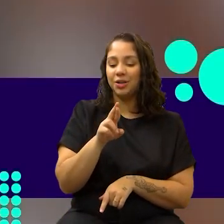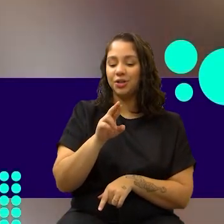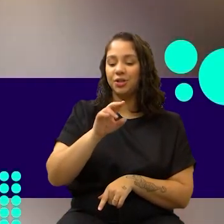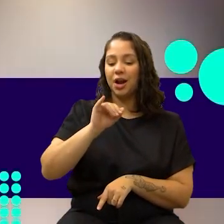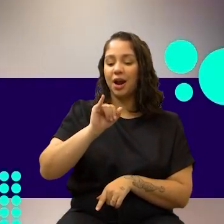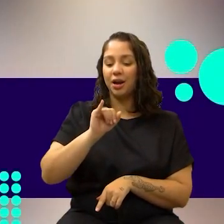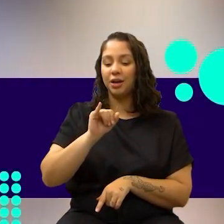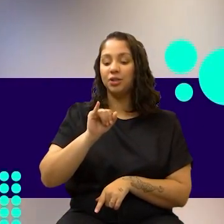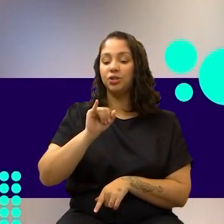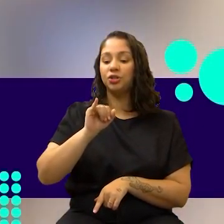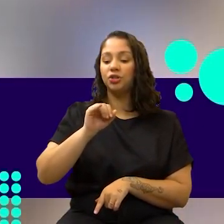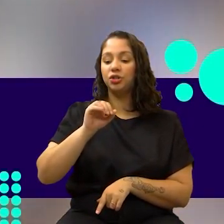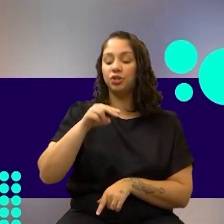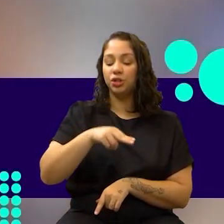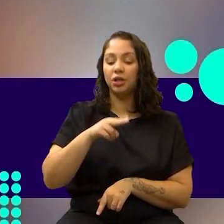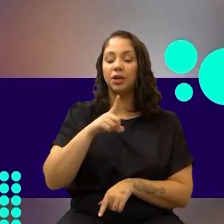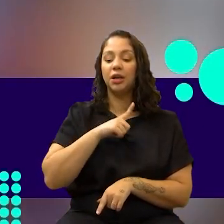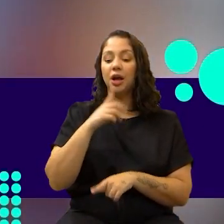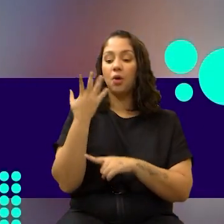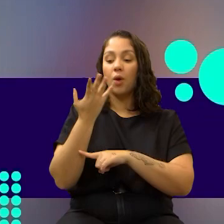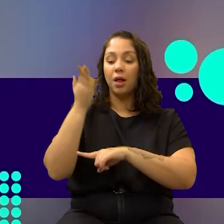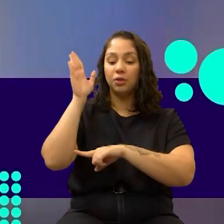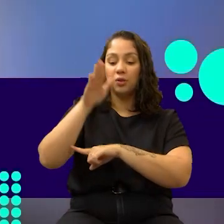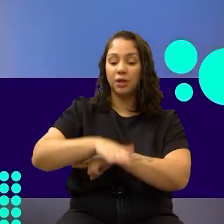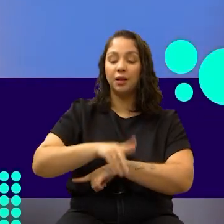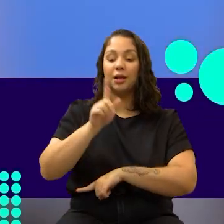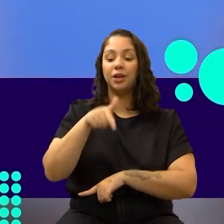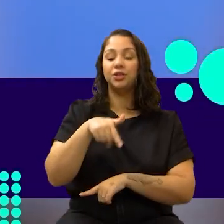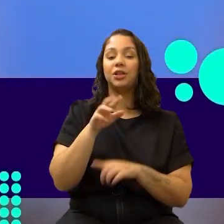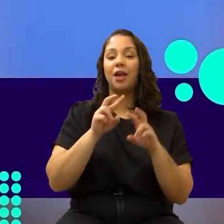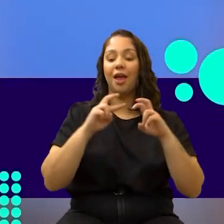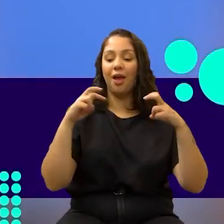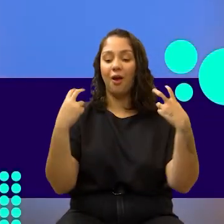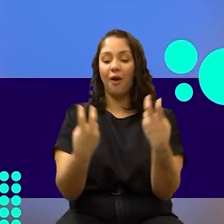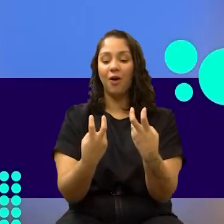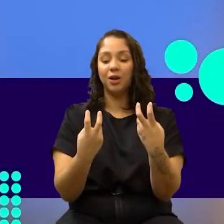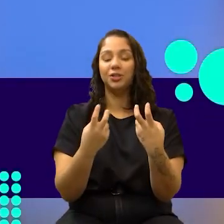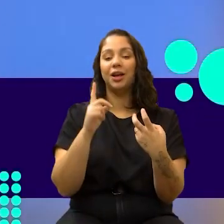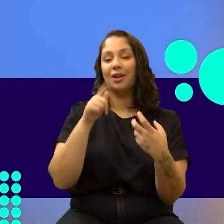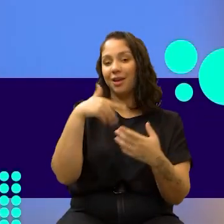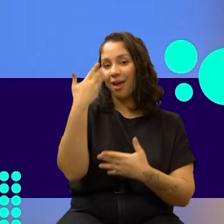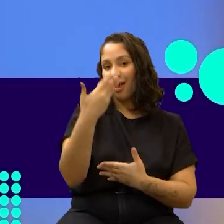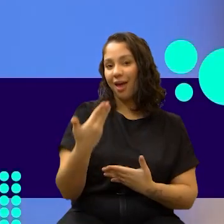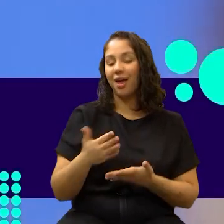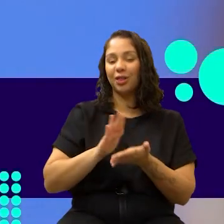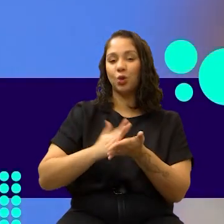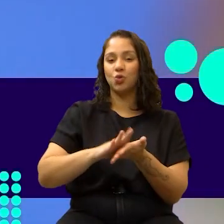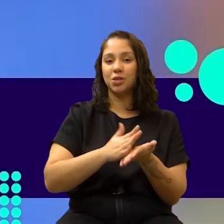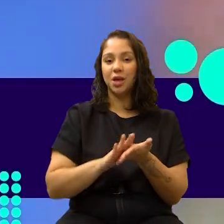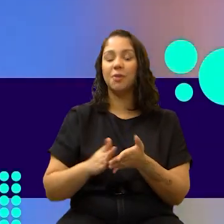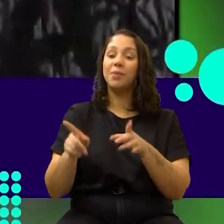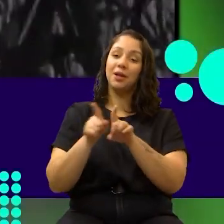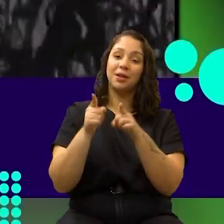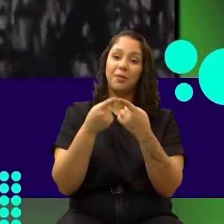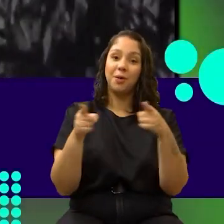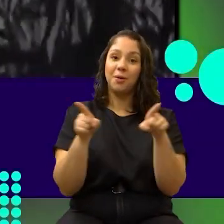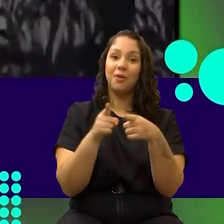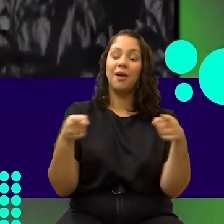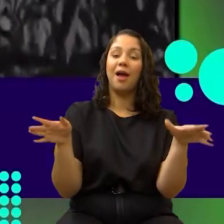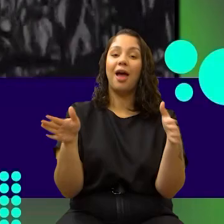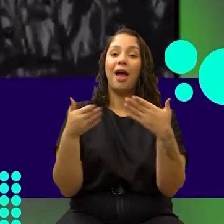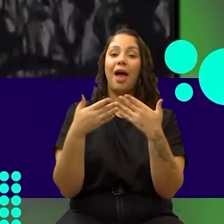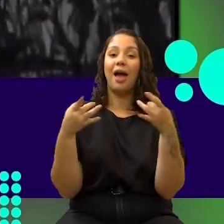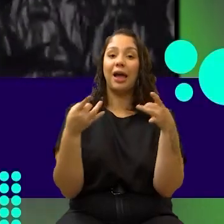Jardim do Galpão, acontece a Rodinha da Ivone, às 4 da tarde, em homenagem à grande dama do samba. E